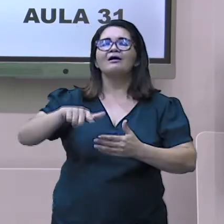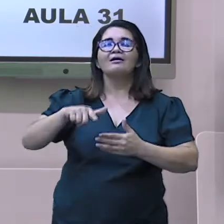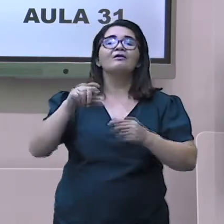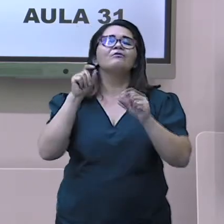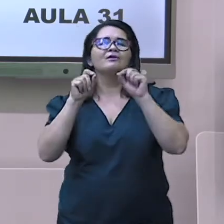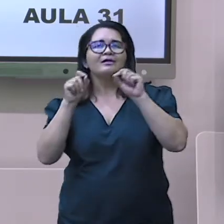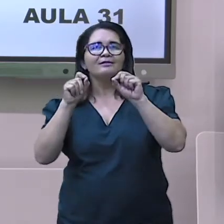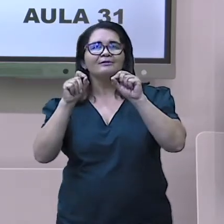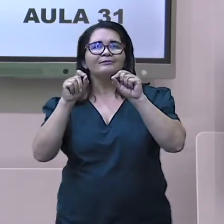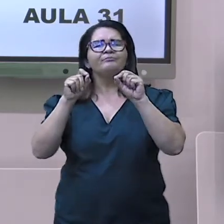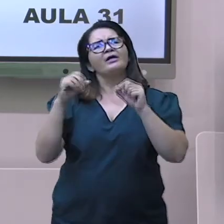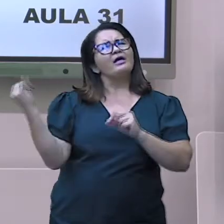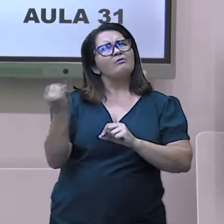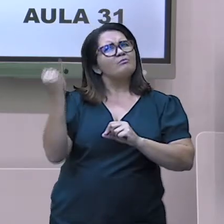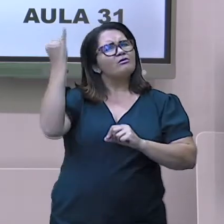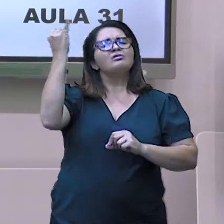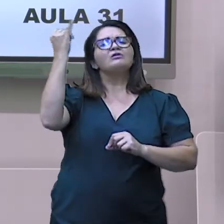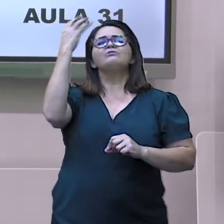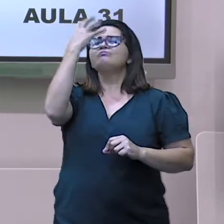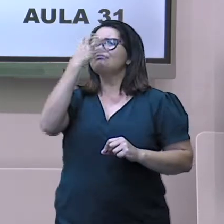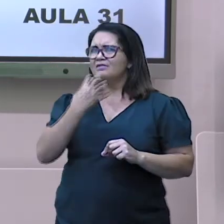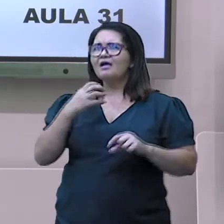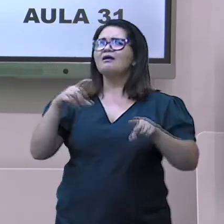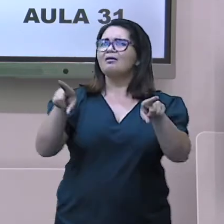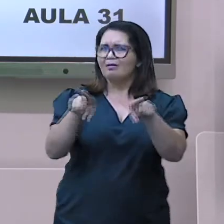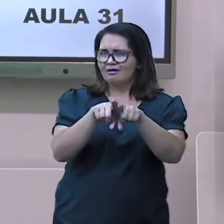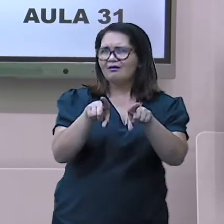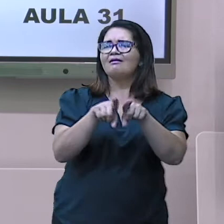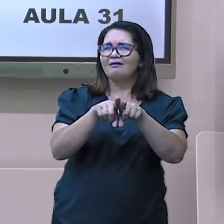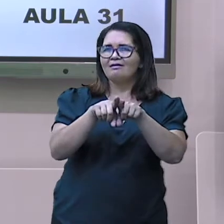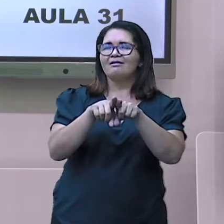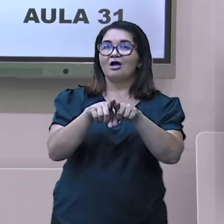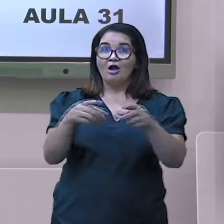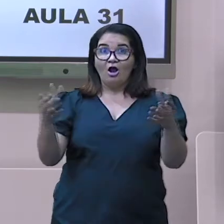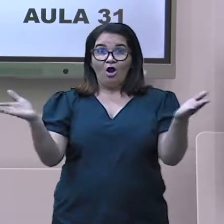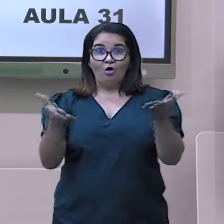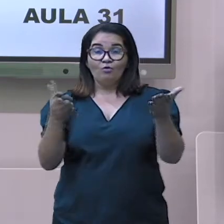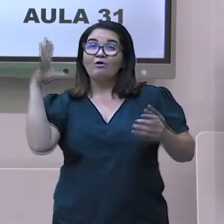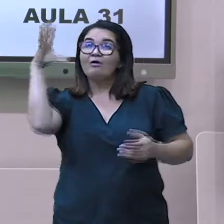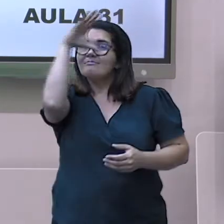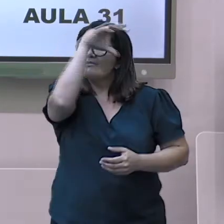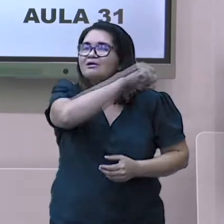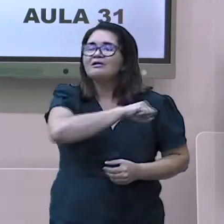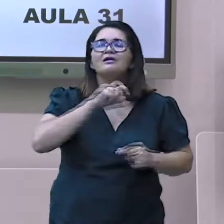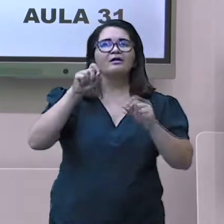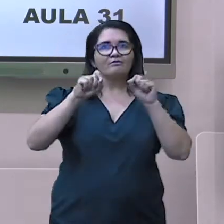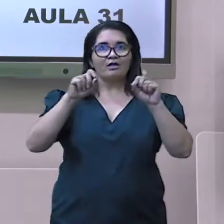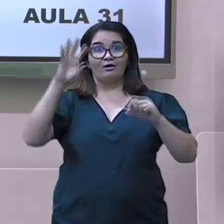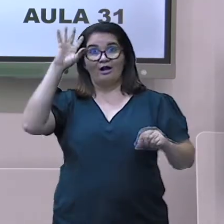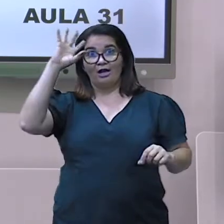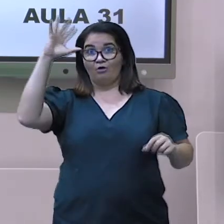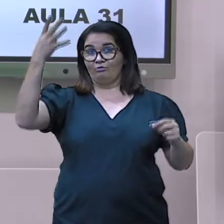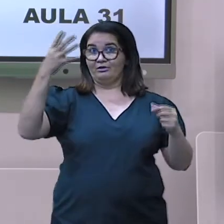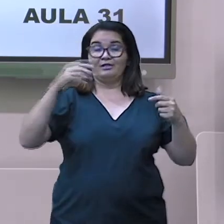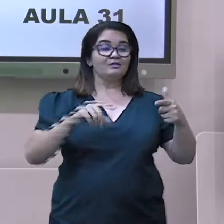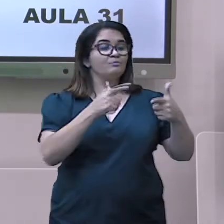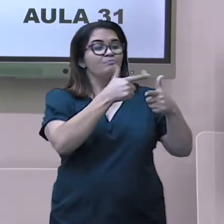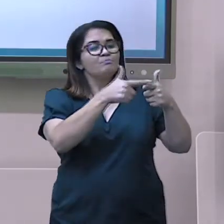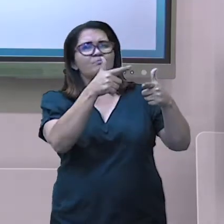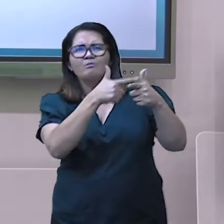assunto um pouco sério. Hoje nós vamos falar sobre acidentes domésticos.